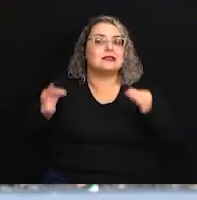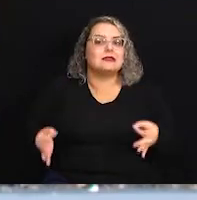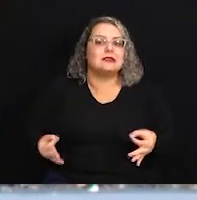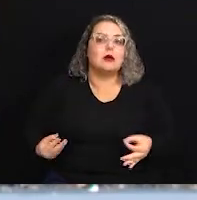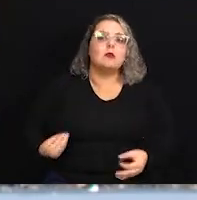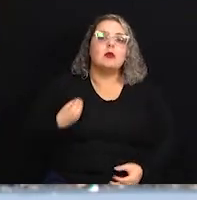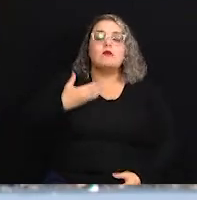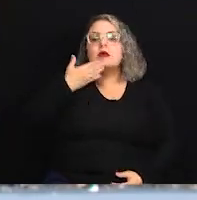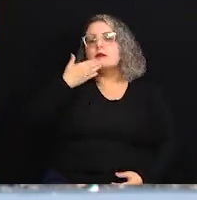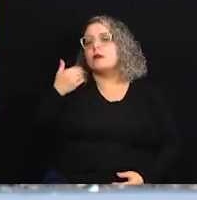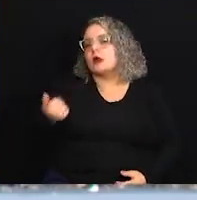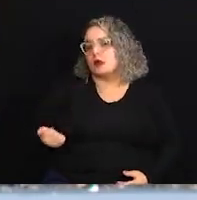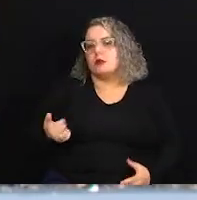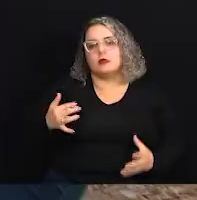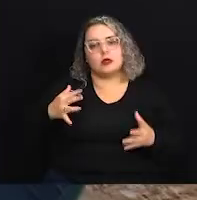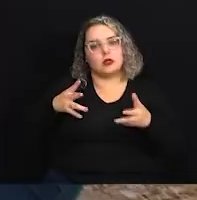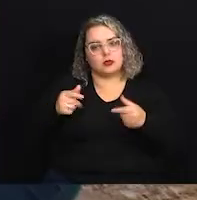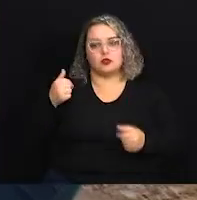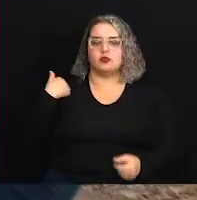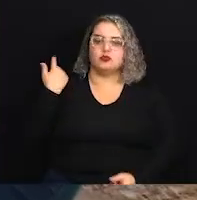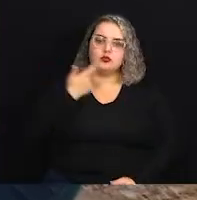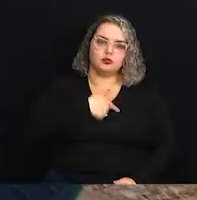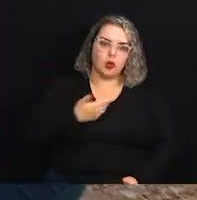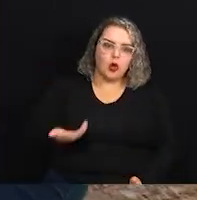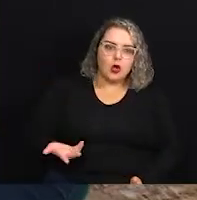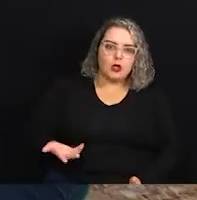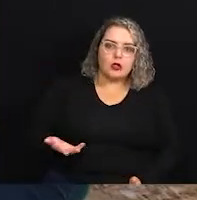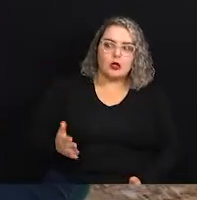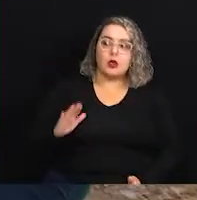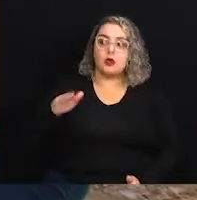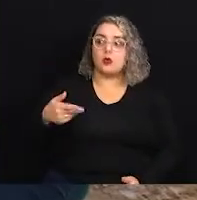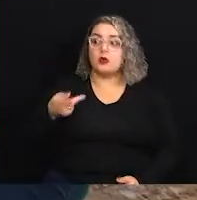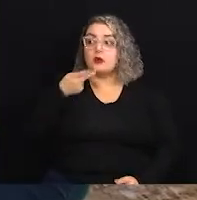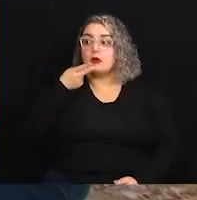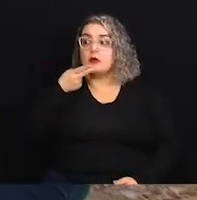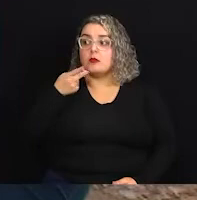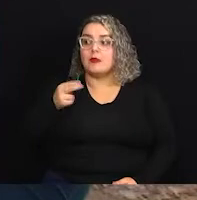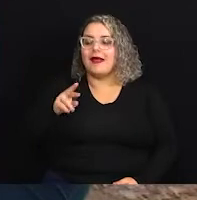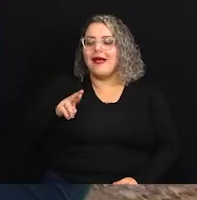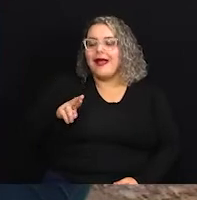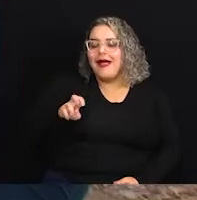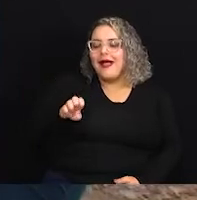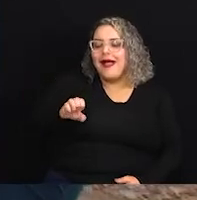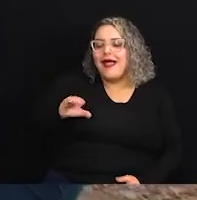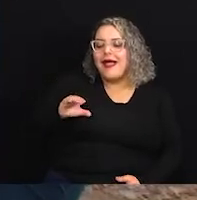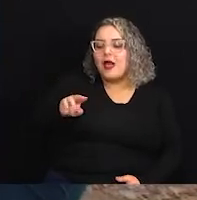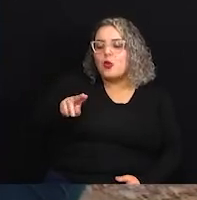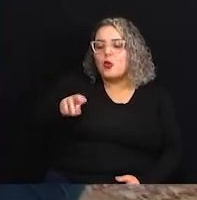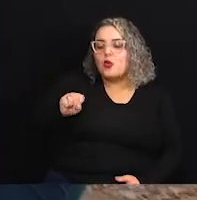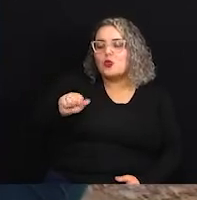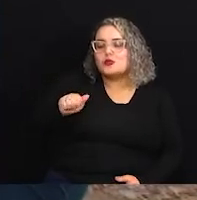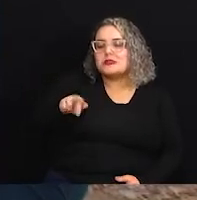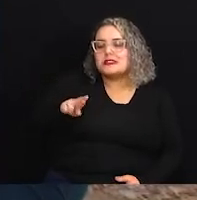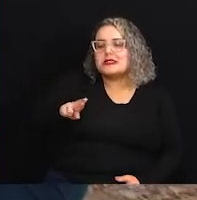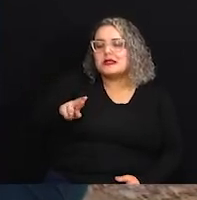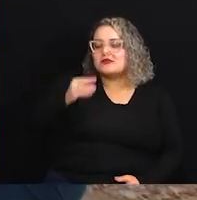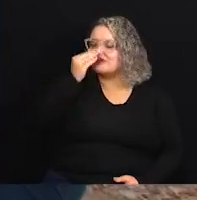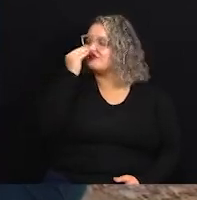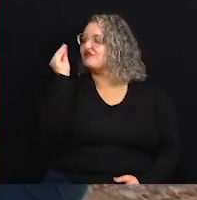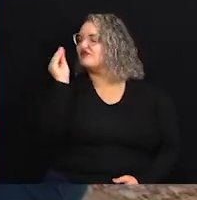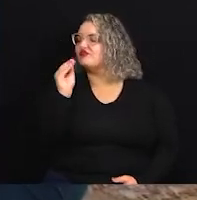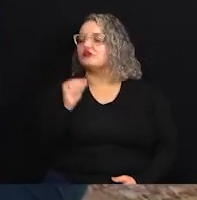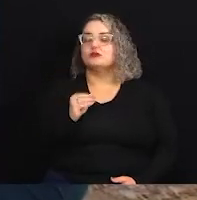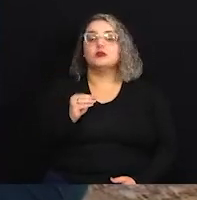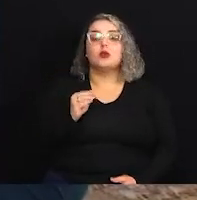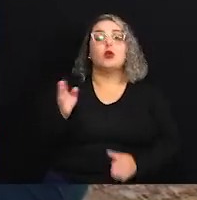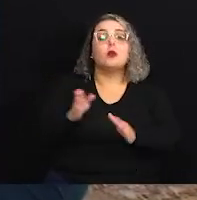melhor para todos nós. Agora, quando a gente fala no R, recusar, o que eu posso recusar na hora